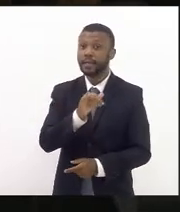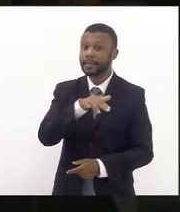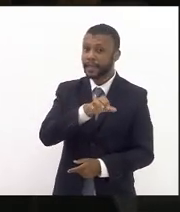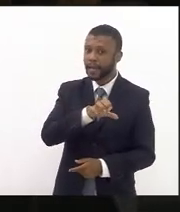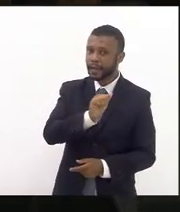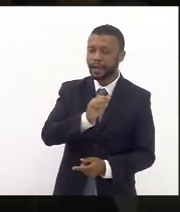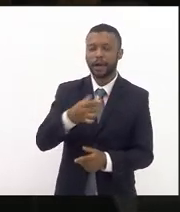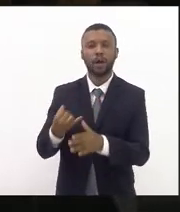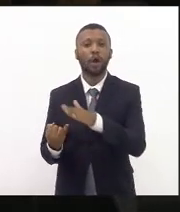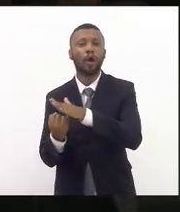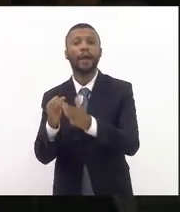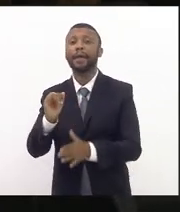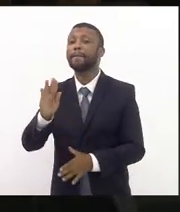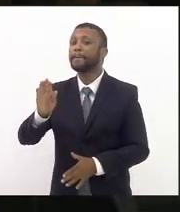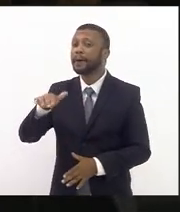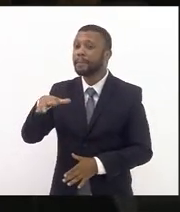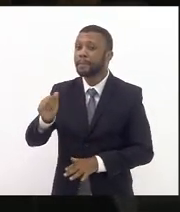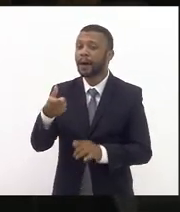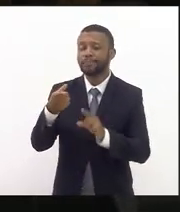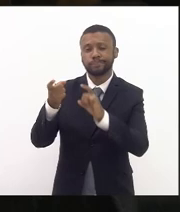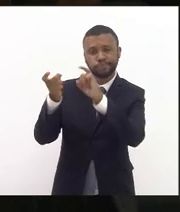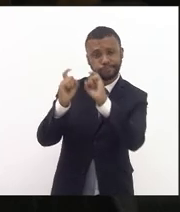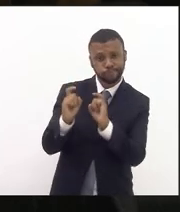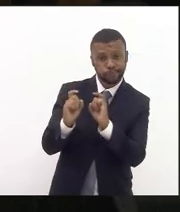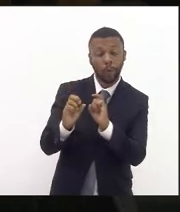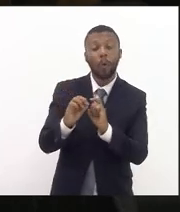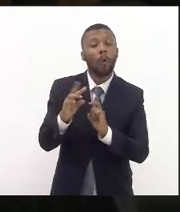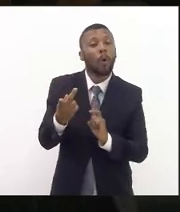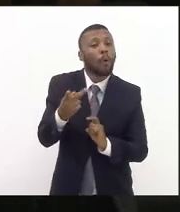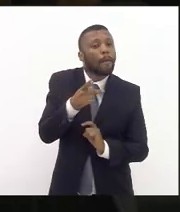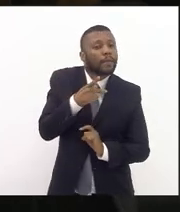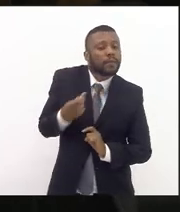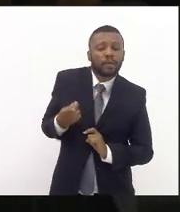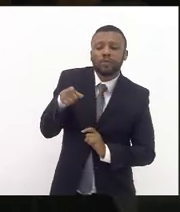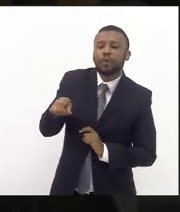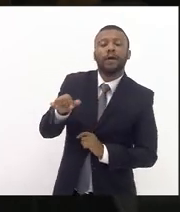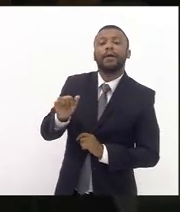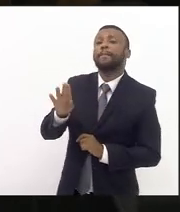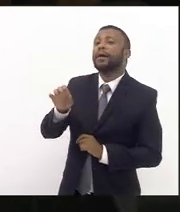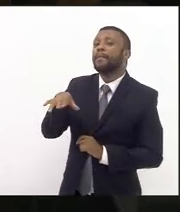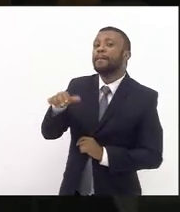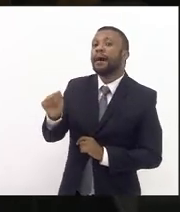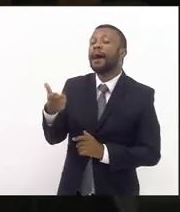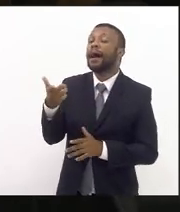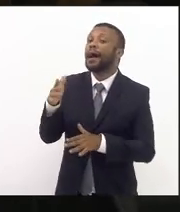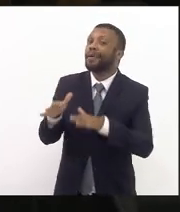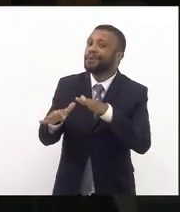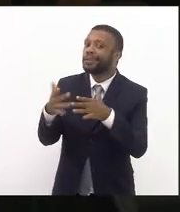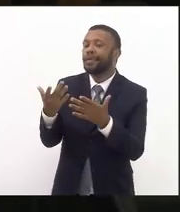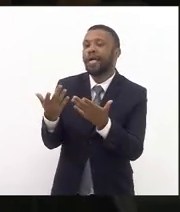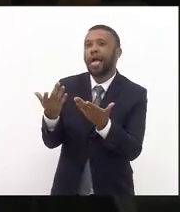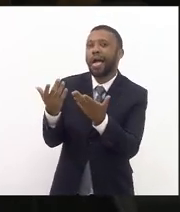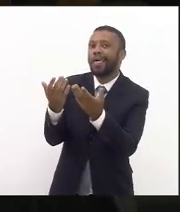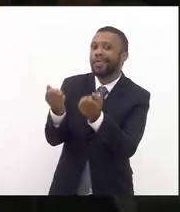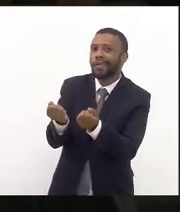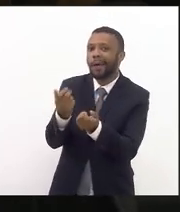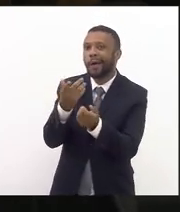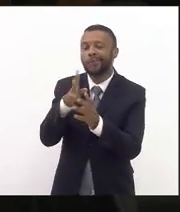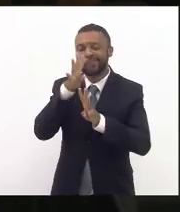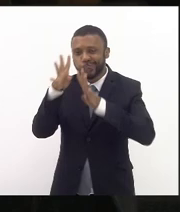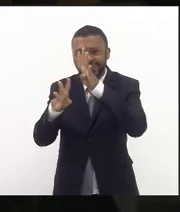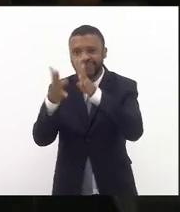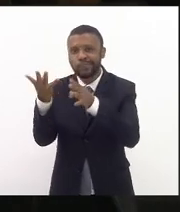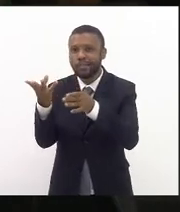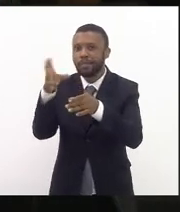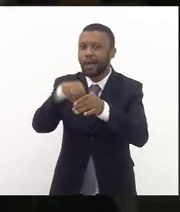Deve ter havido alguma reunião. Ou será que o presidente do IBAMA, por acaso, tropeçou, caiu dentro do prédio do INEA e